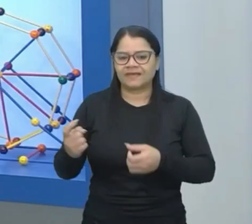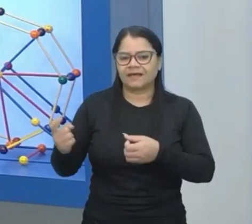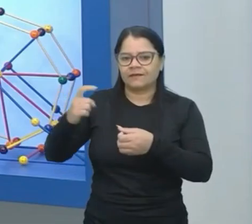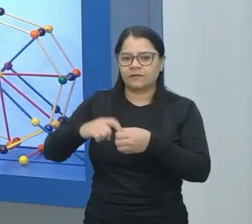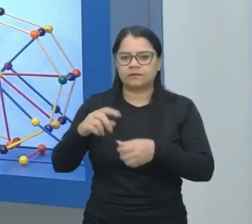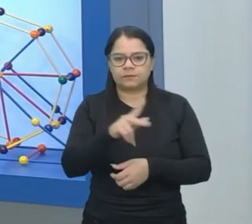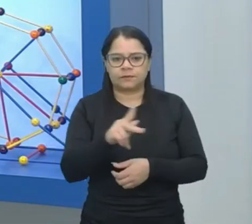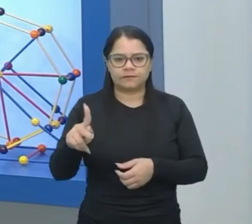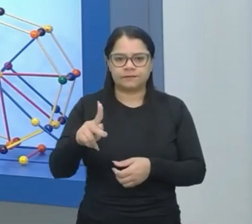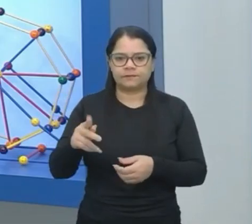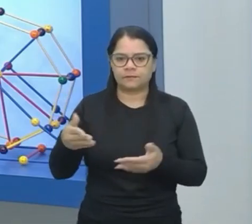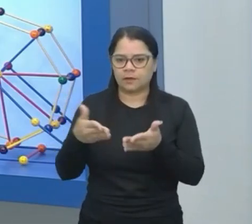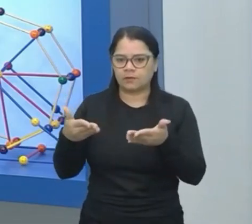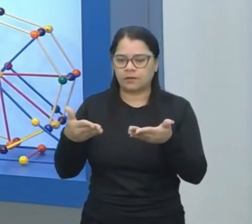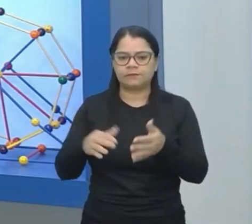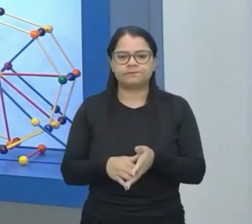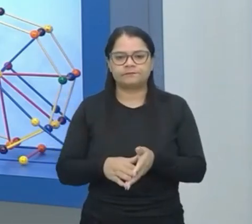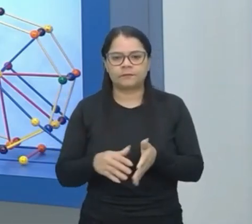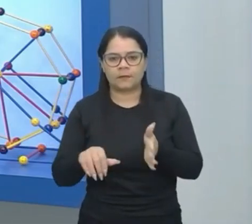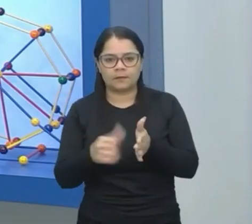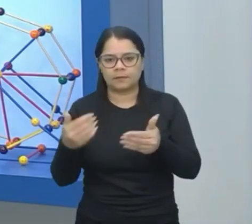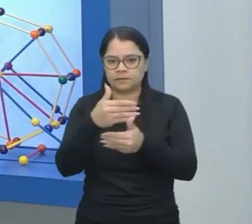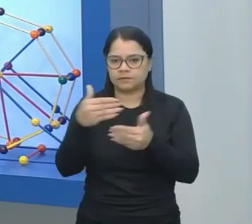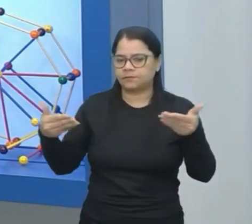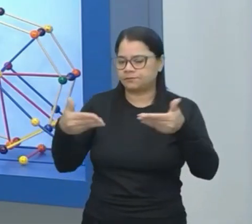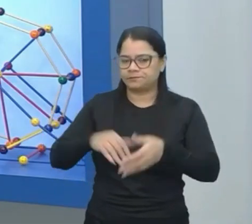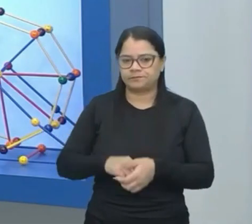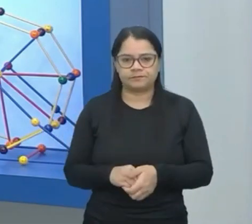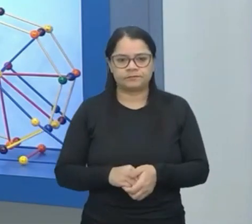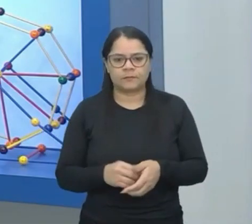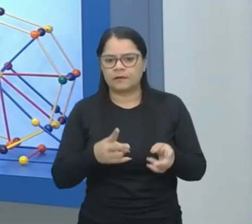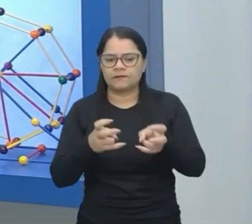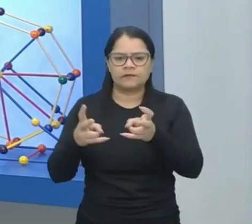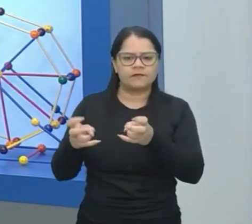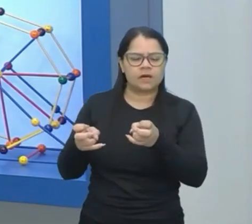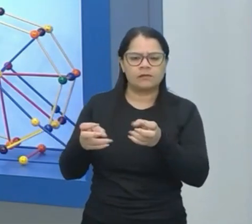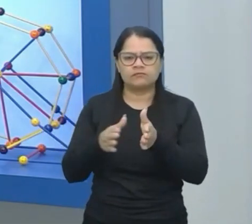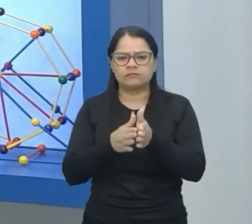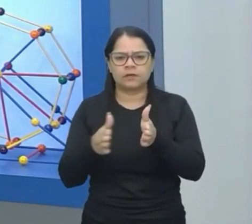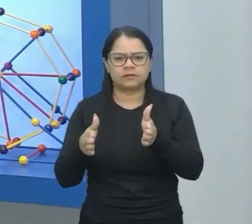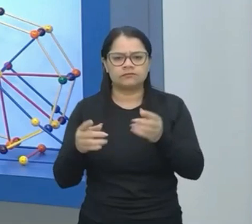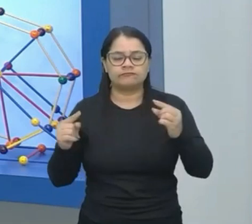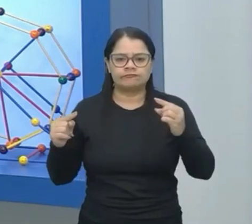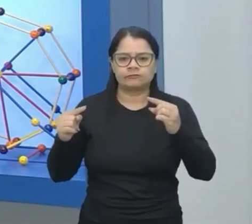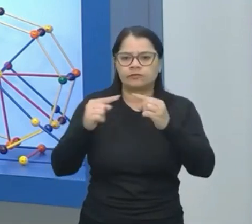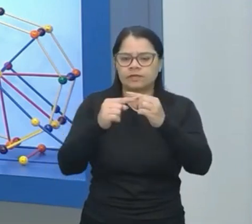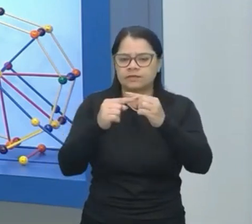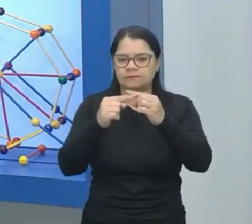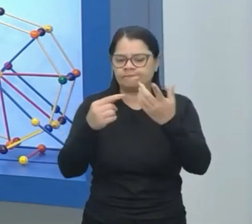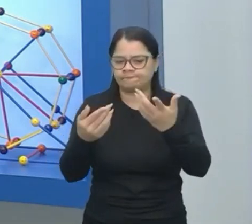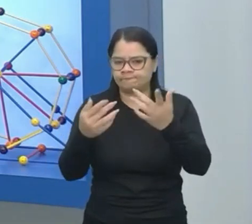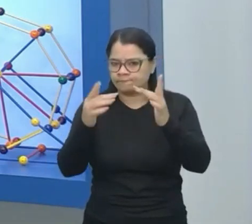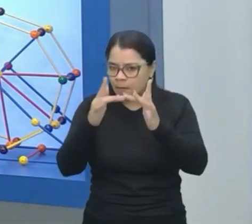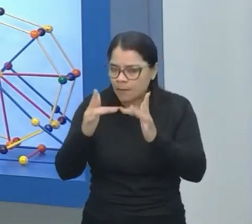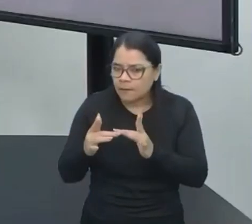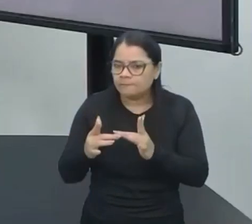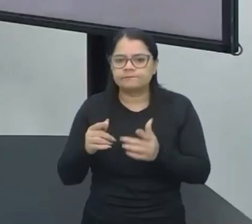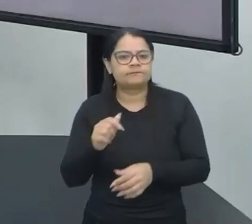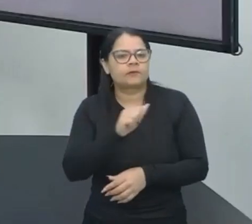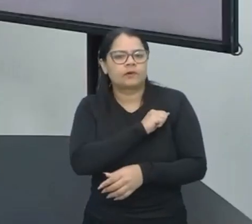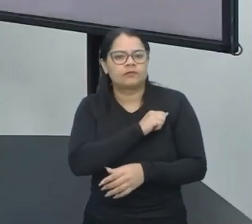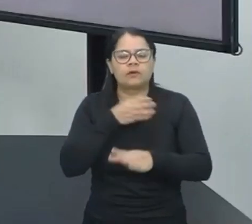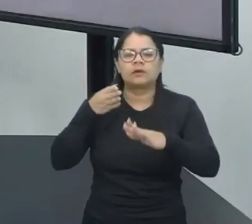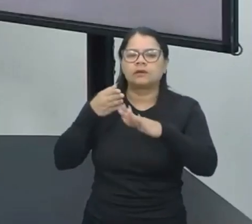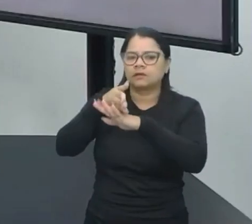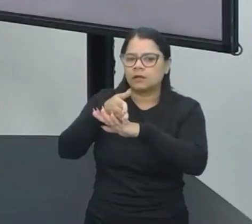Voltamos, professores. E nesse primeiro slide de agora, a gente já pode verificar que é aquela parte da conexão, né? Quando os estudantes vão entrar na